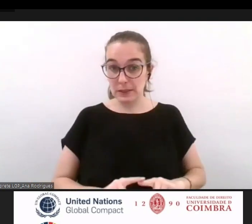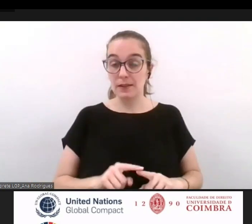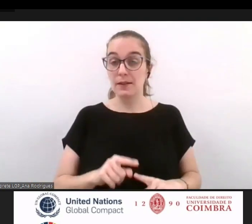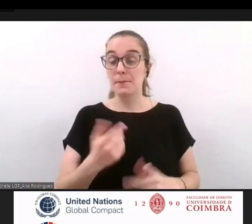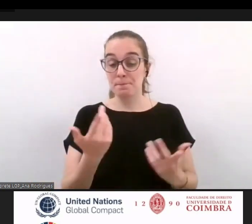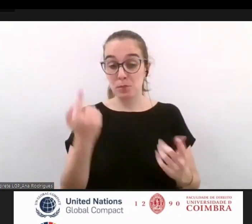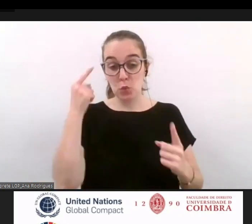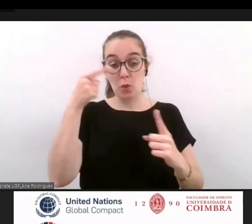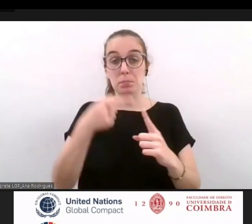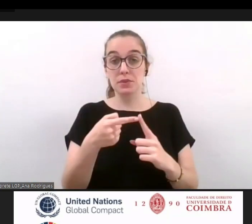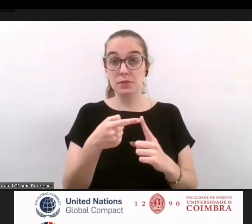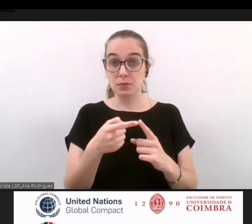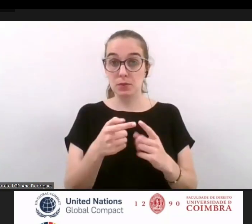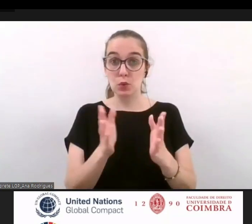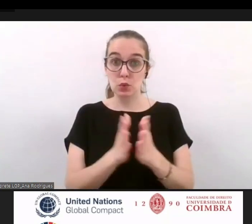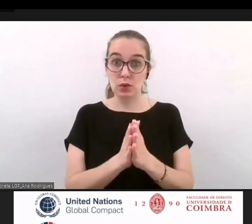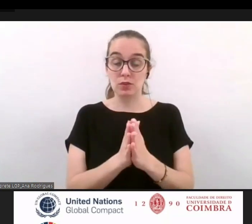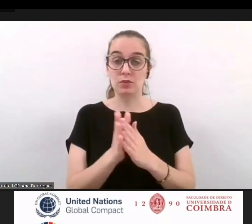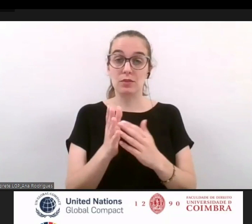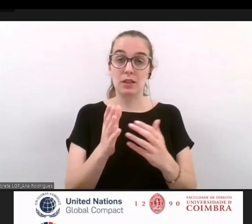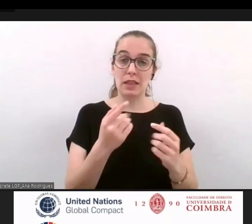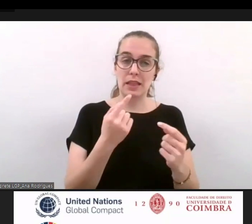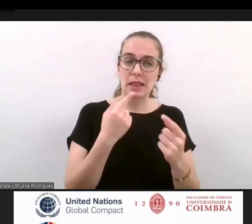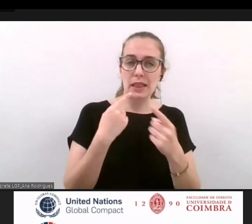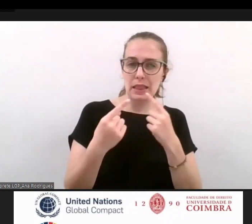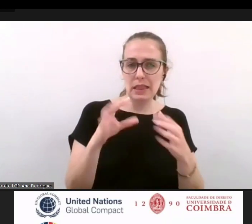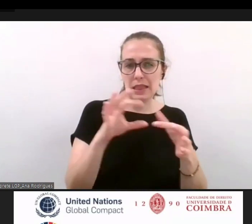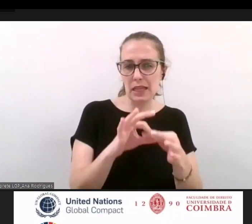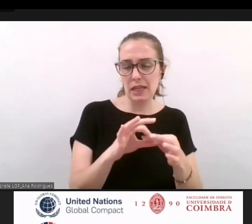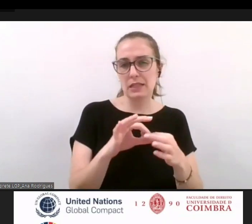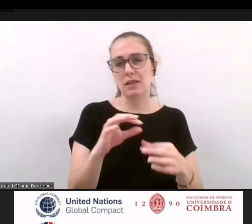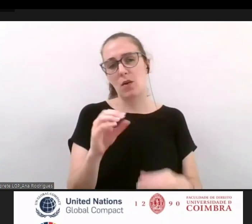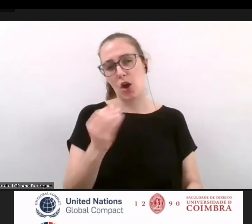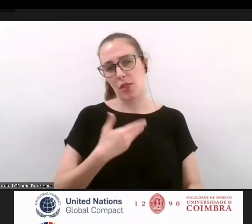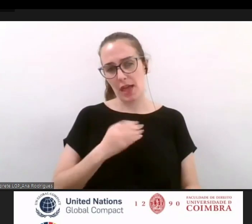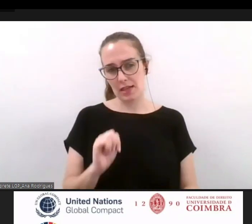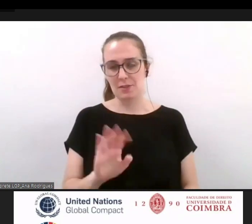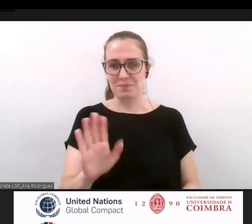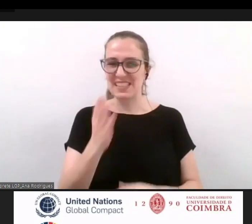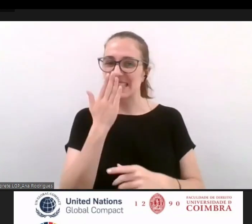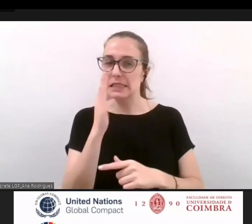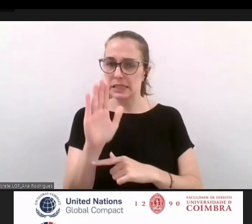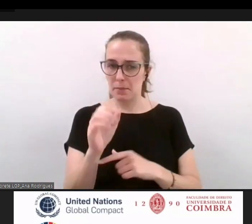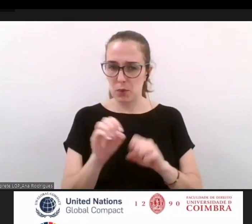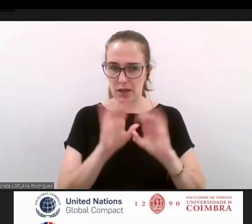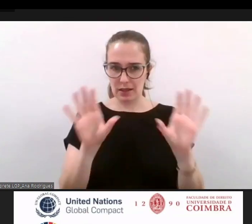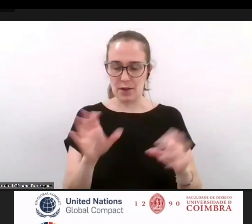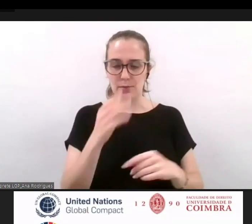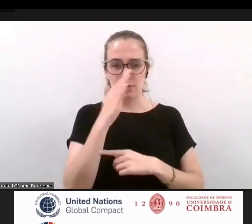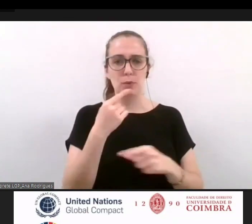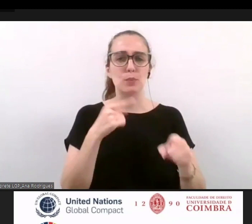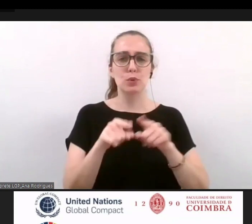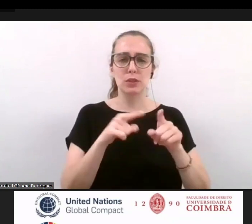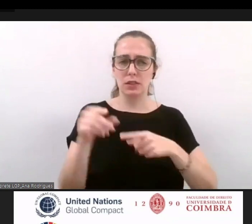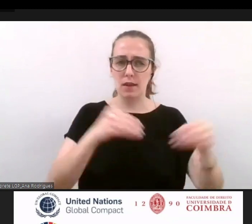elas com uma componente ligação e diálogo com os ODS. Posso dar o exemplo da área de políticas